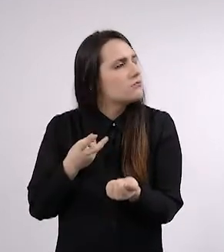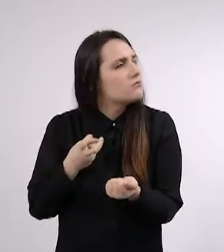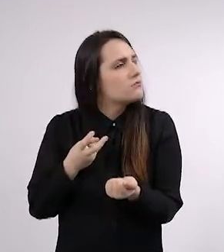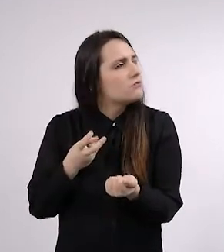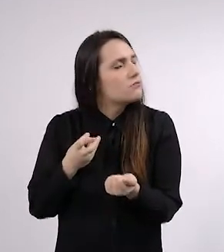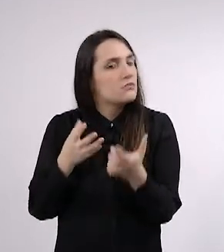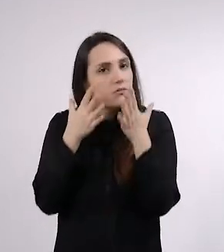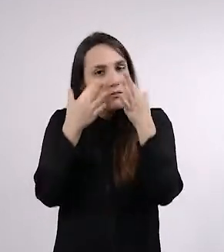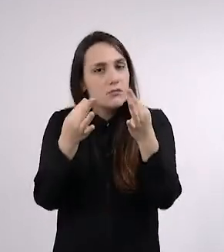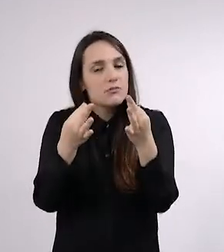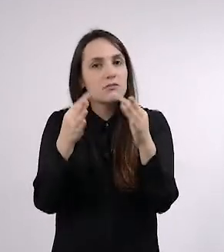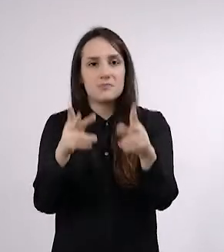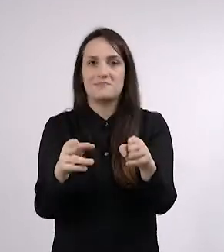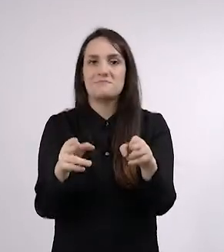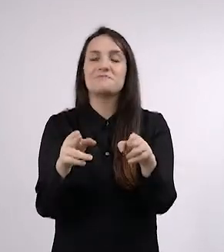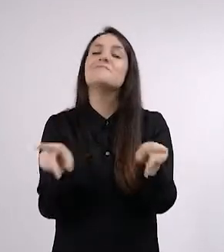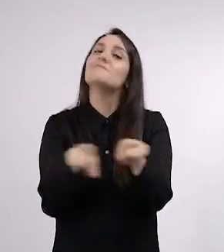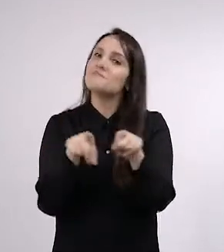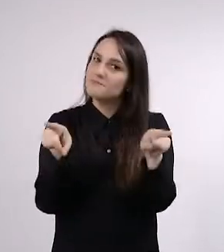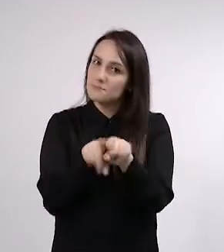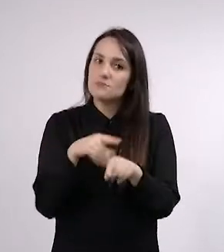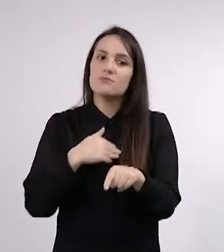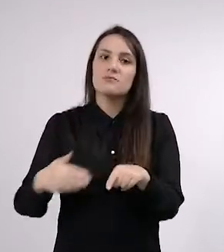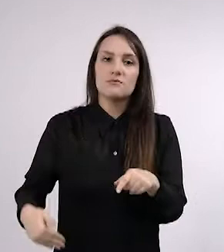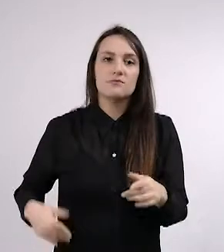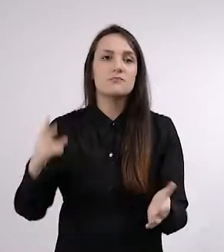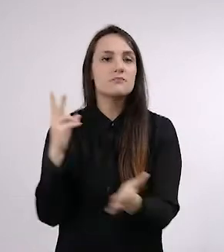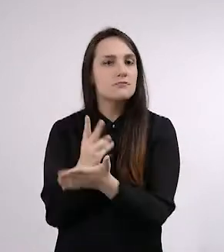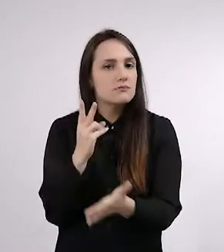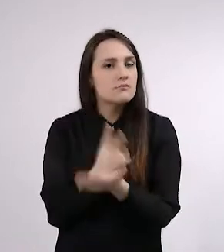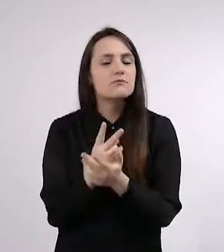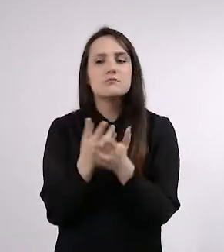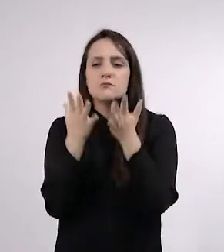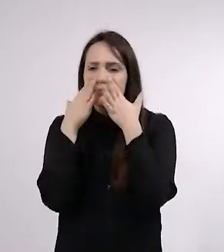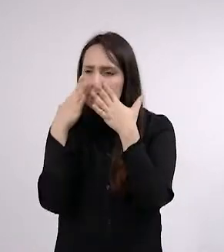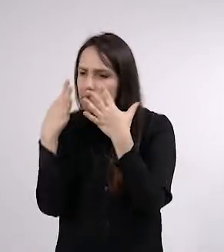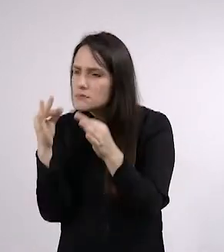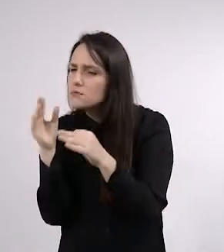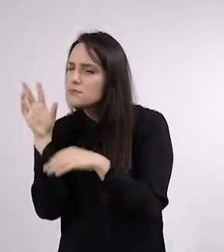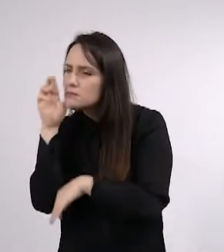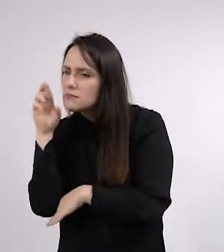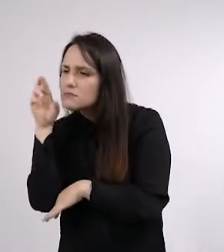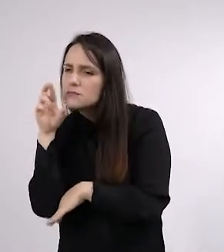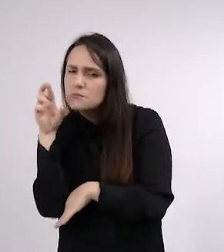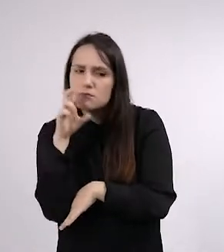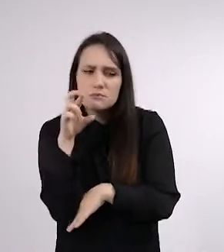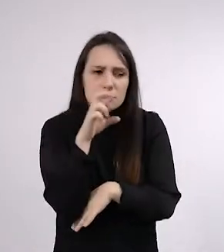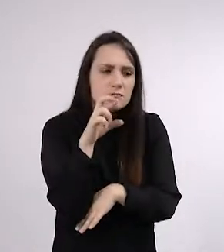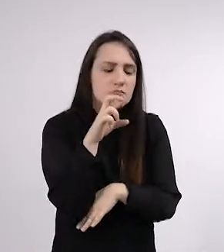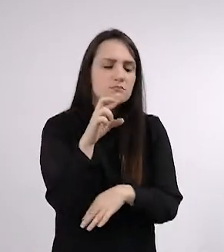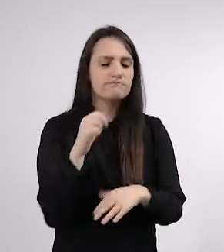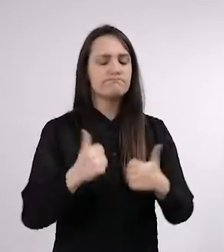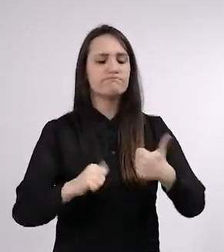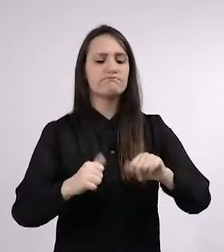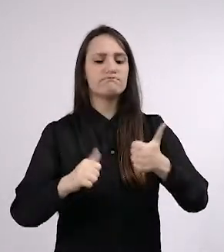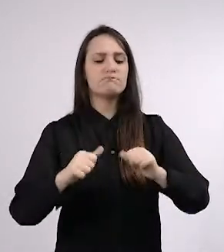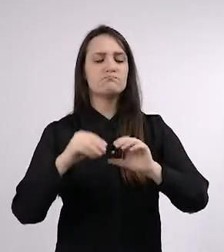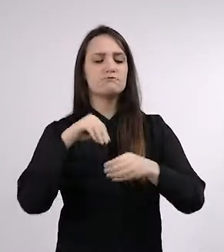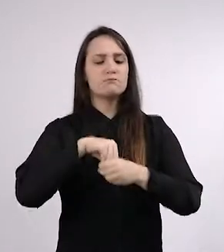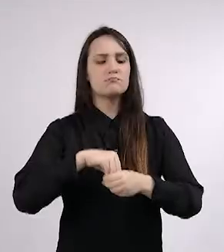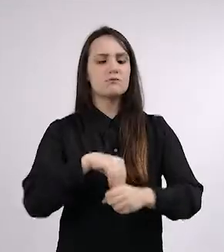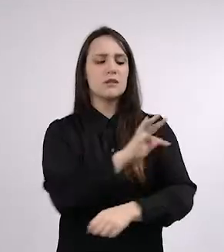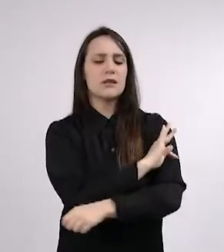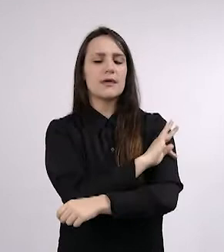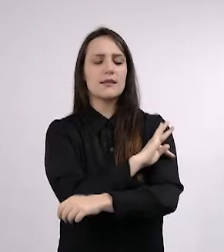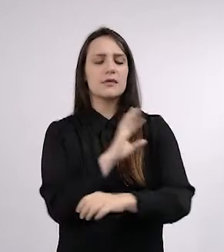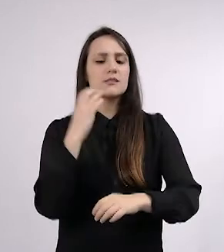isso diariamente. Se reúne rápido por os instrumentos digitais, toma a decisão, encaminha as ações para o dia seguinte. E o que